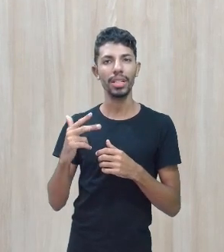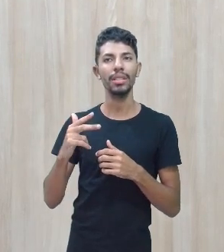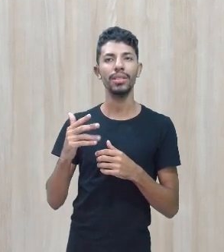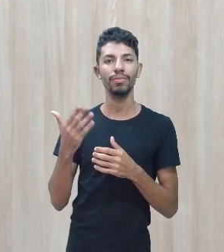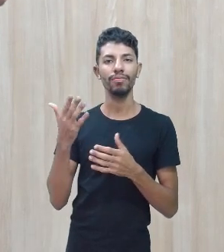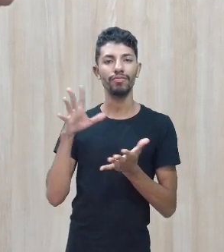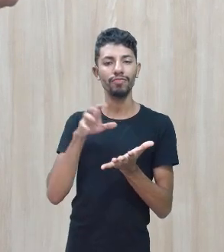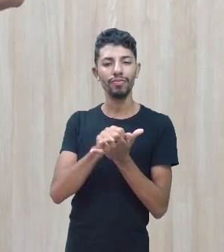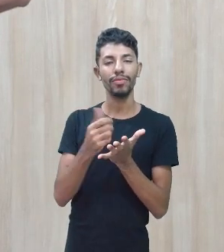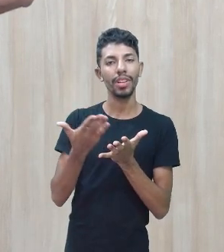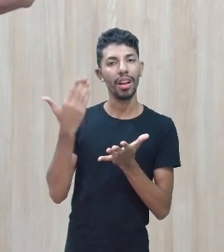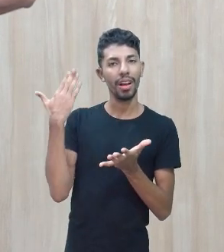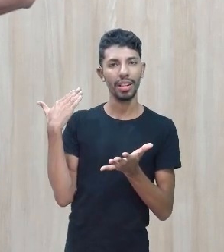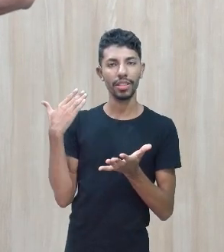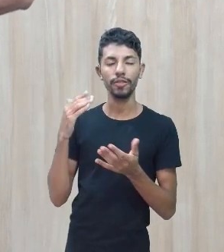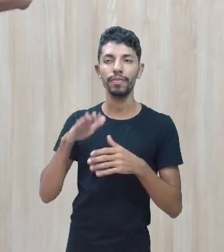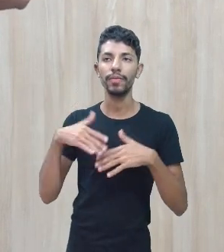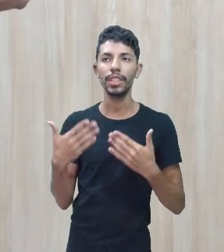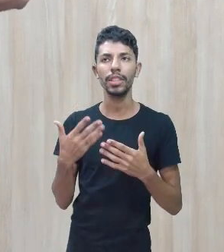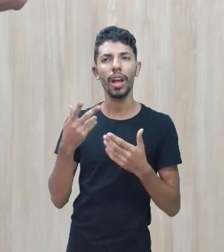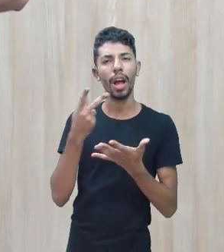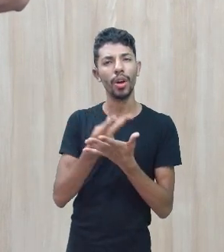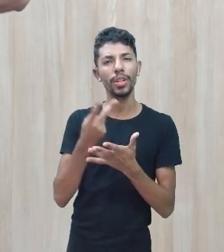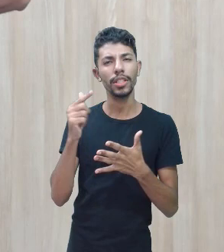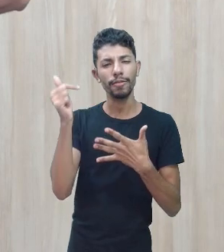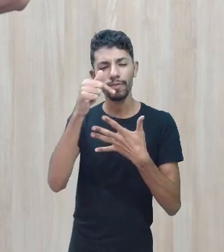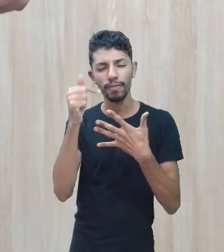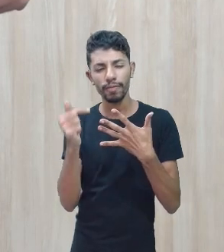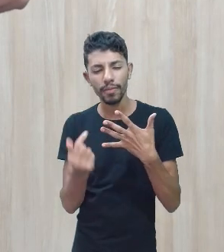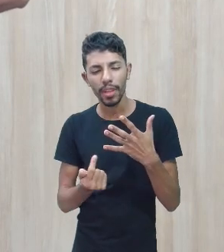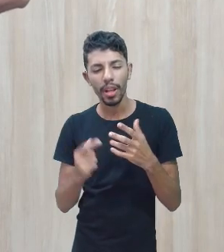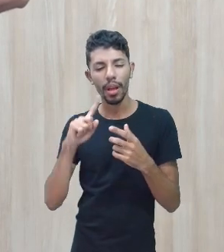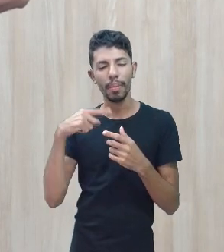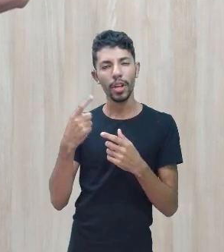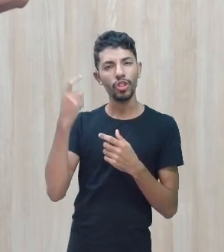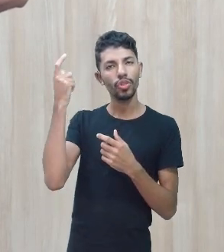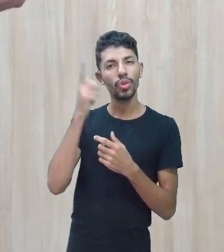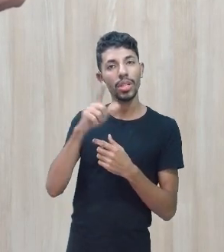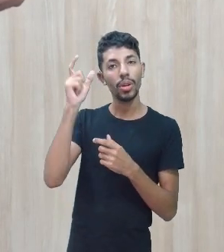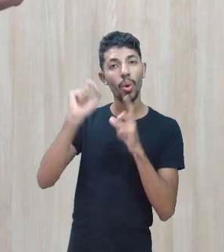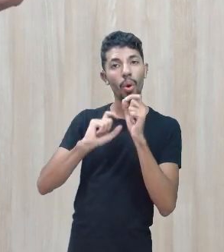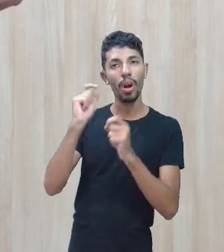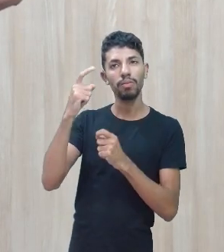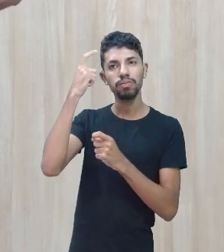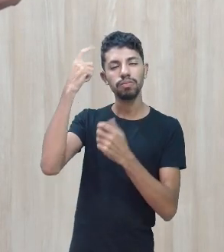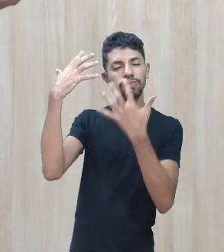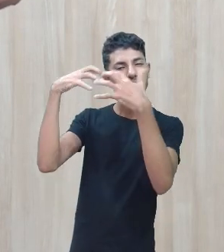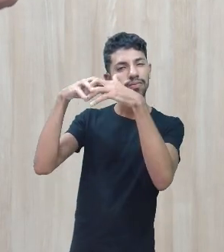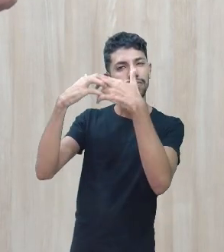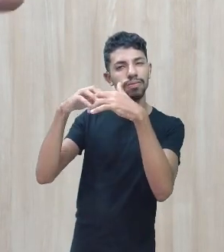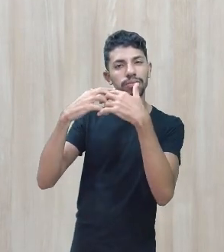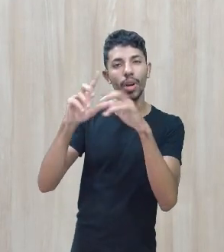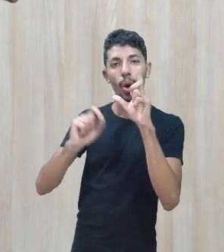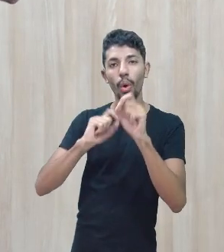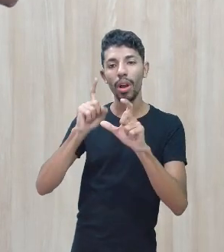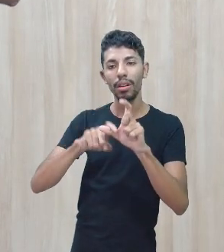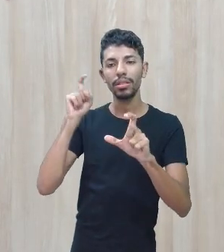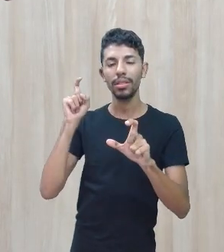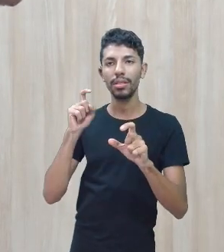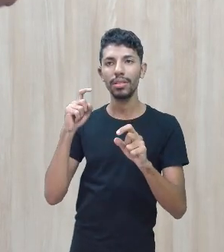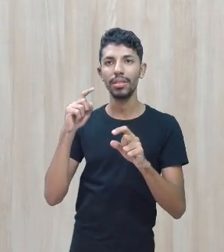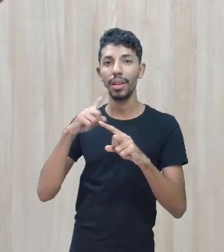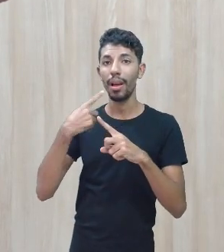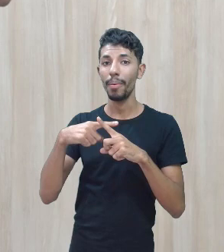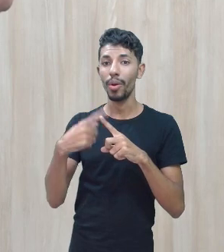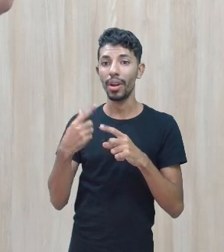sendo um processo para a gente pensar em independência, aspectos para a gente pensar em independência, justamente porque quando tentaram amarrar novamente o